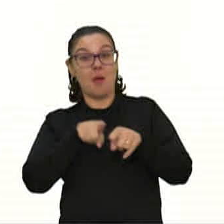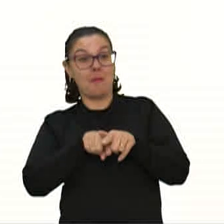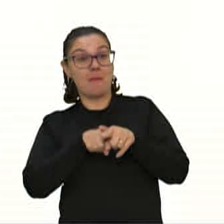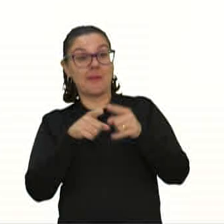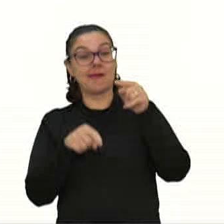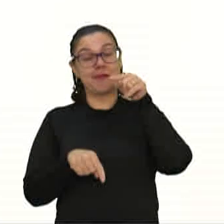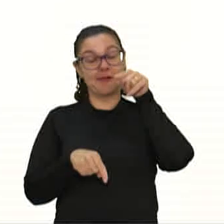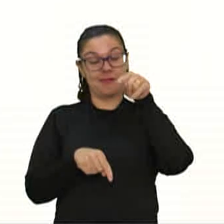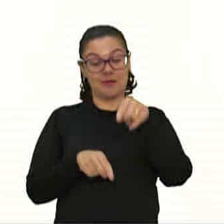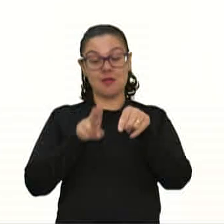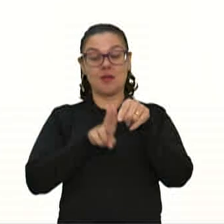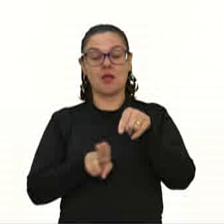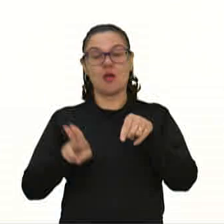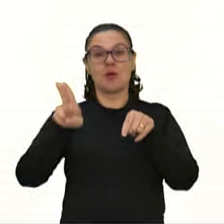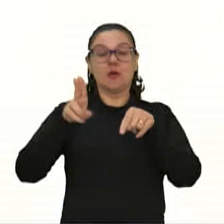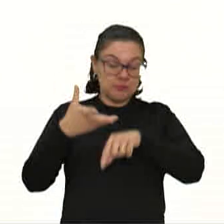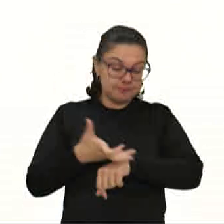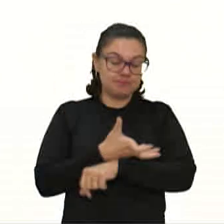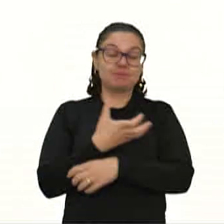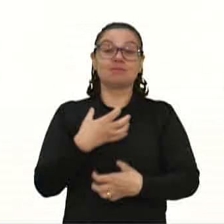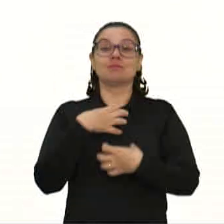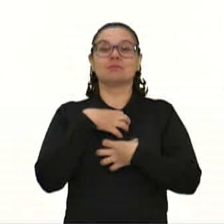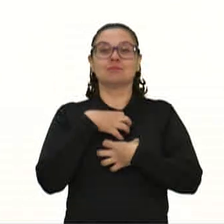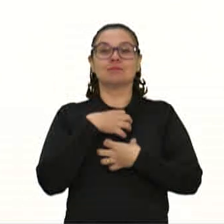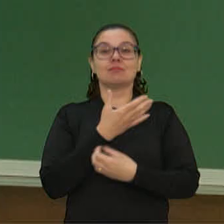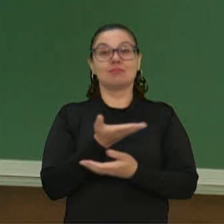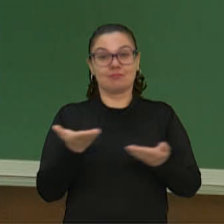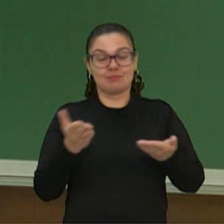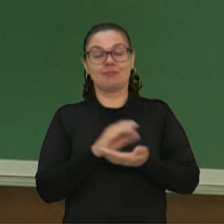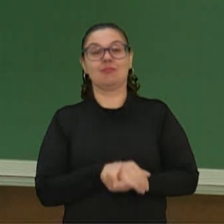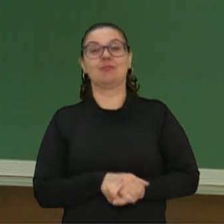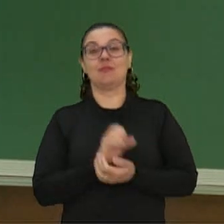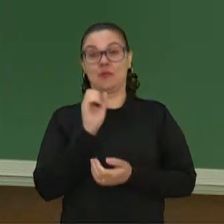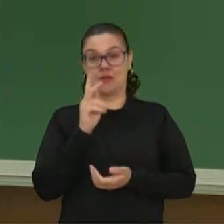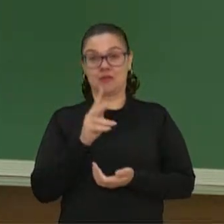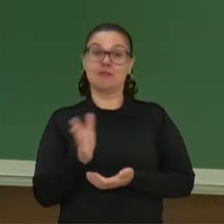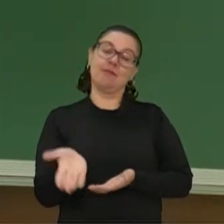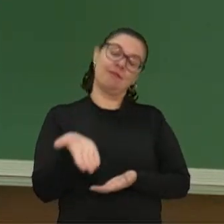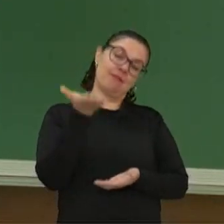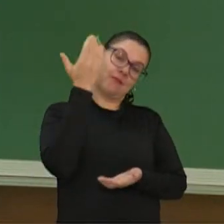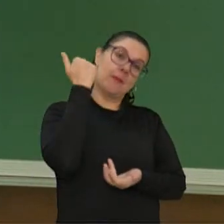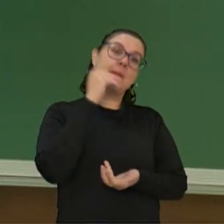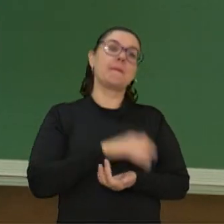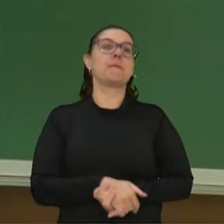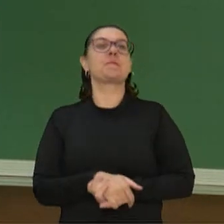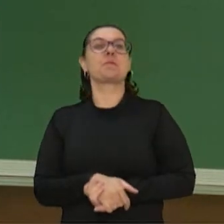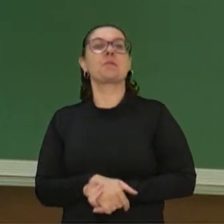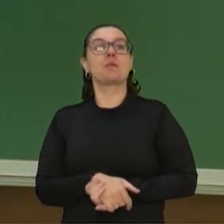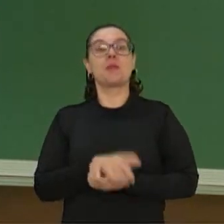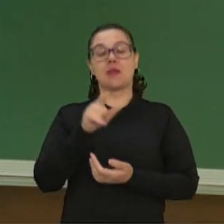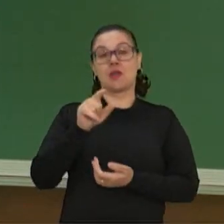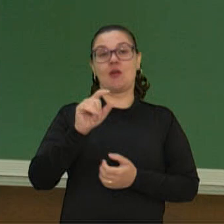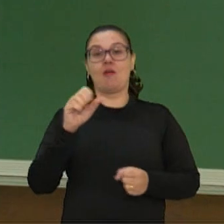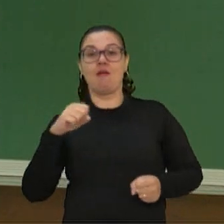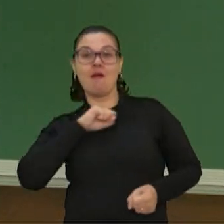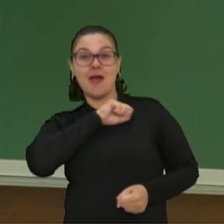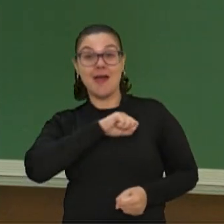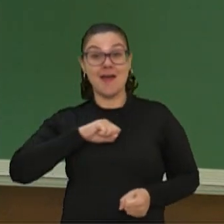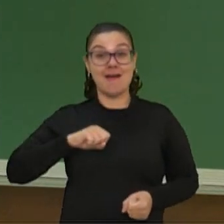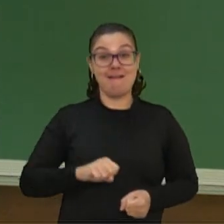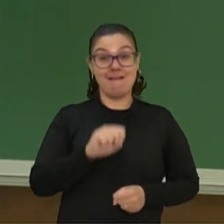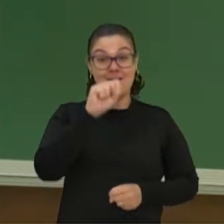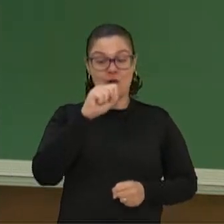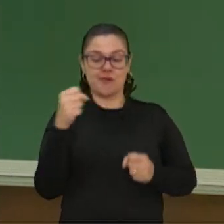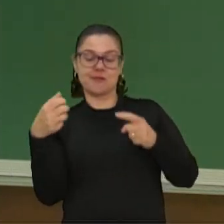aqui ela é usada em sentido de comovente, que comove, ok? Sigamos então. Heróis, esta é a